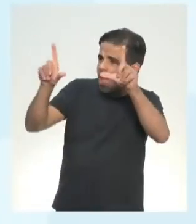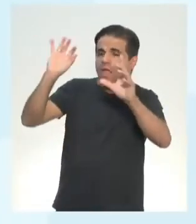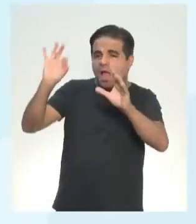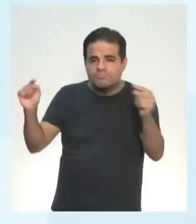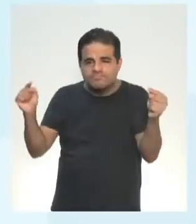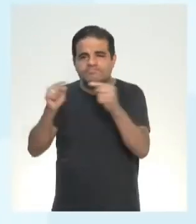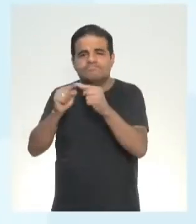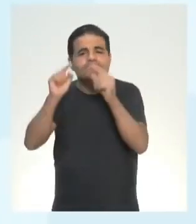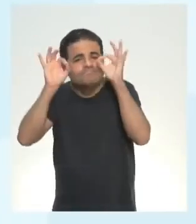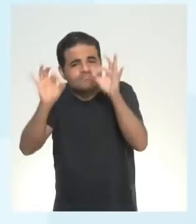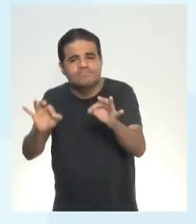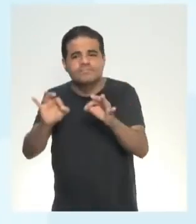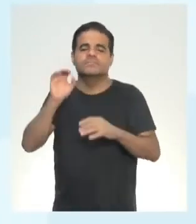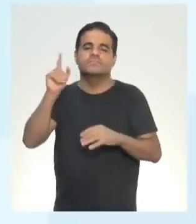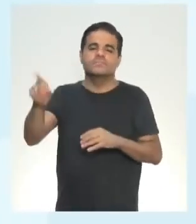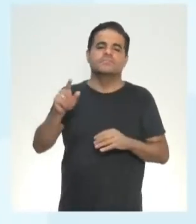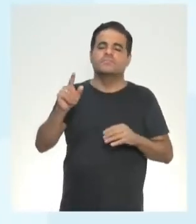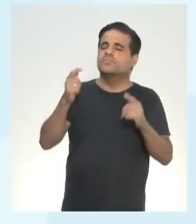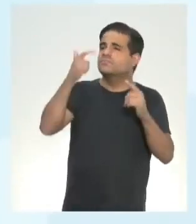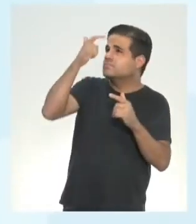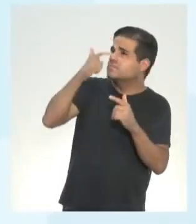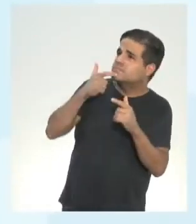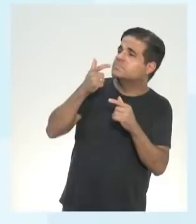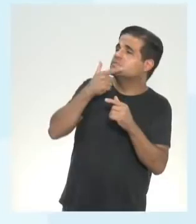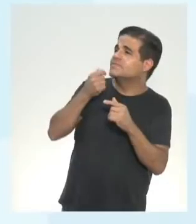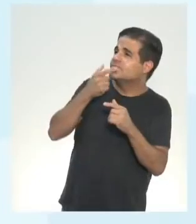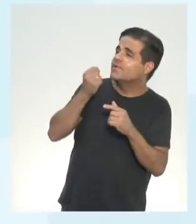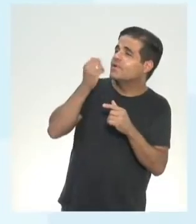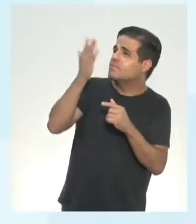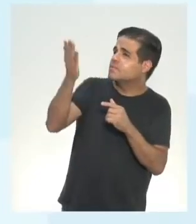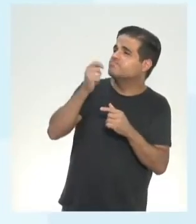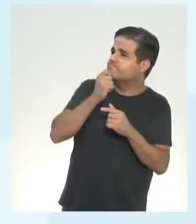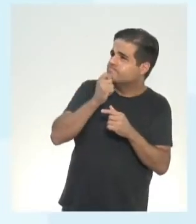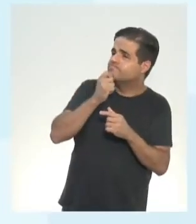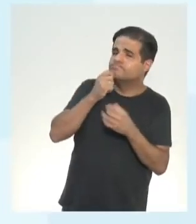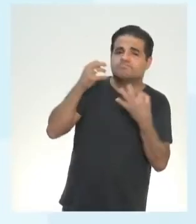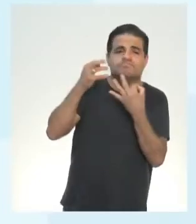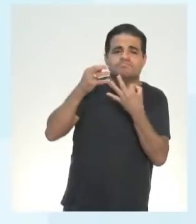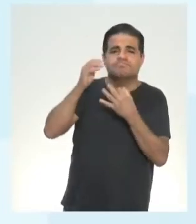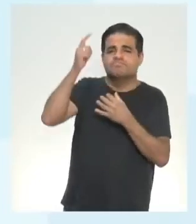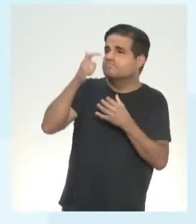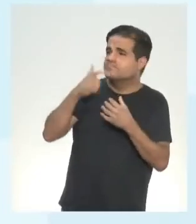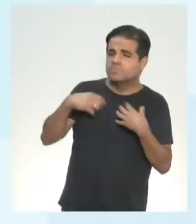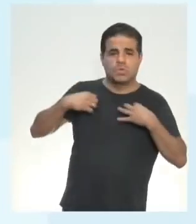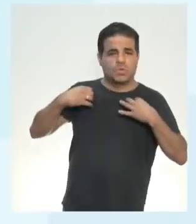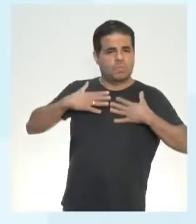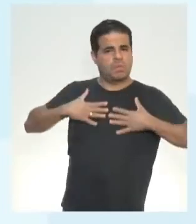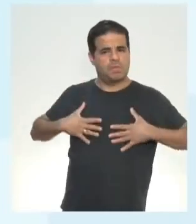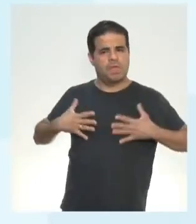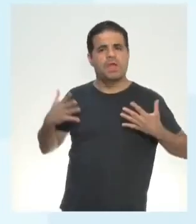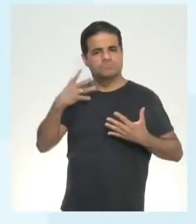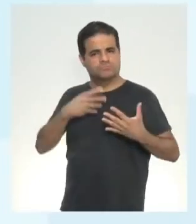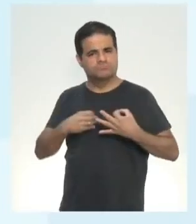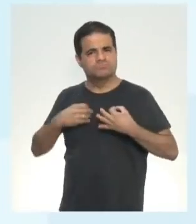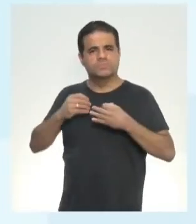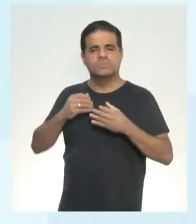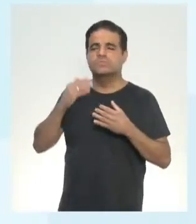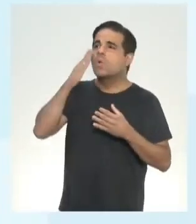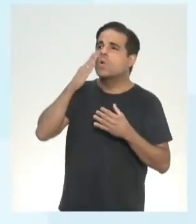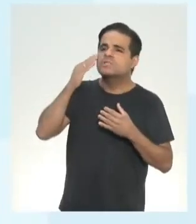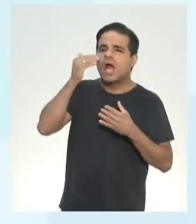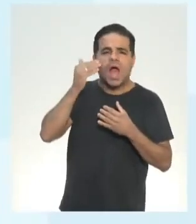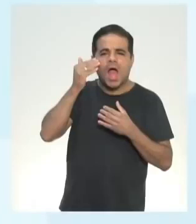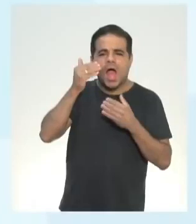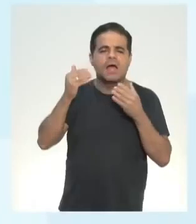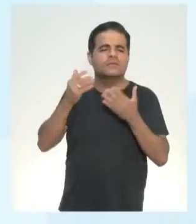isso. Ainda, os traços desse homem estão muito perfeitos, ele está bem vestido, ele é